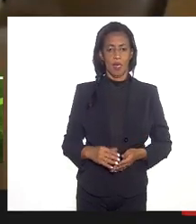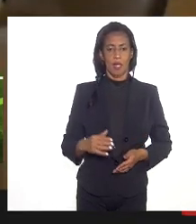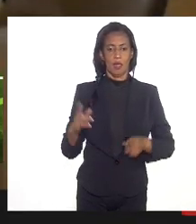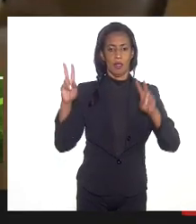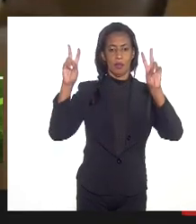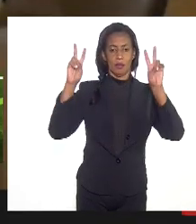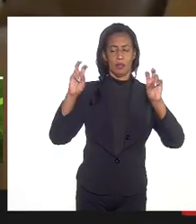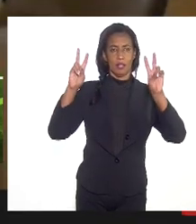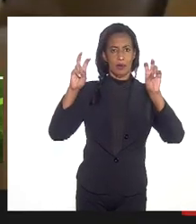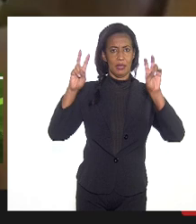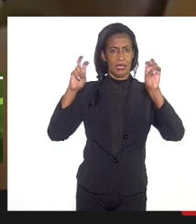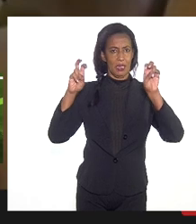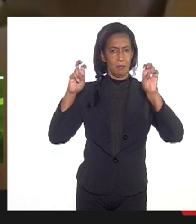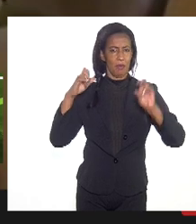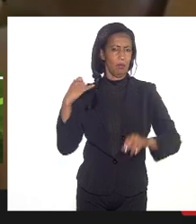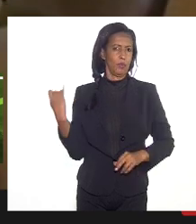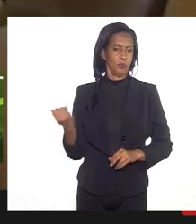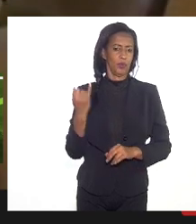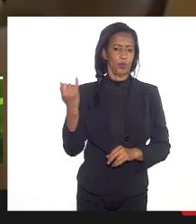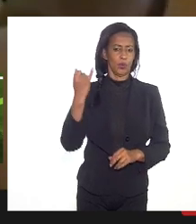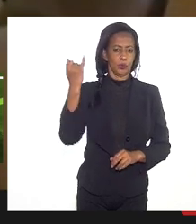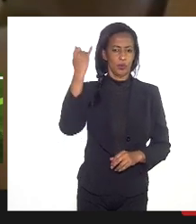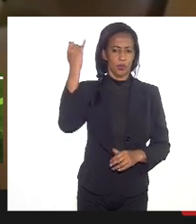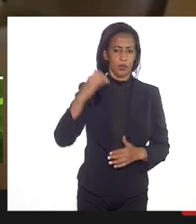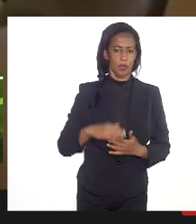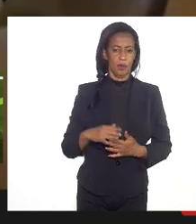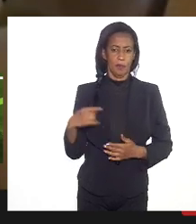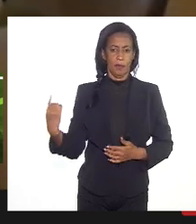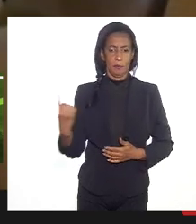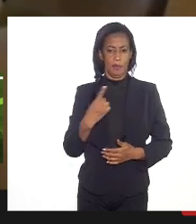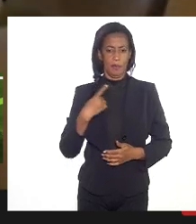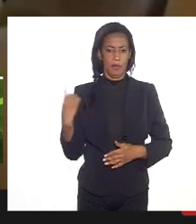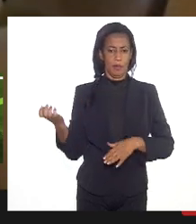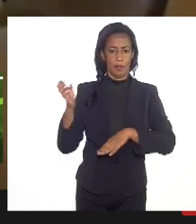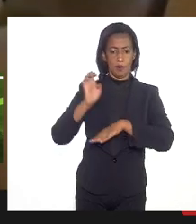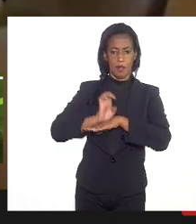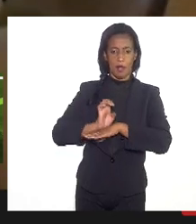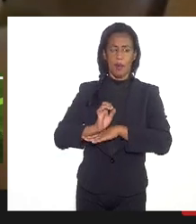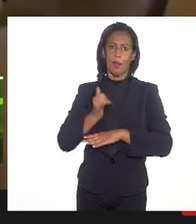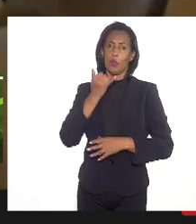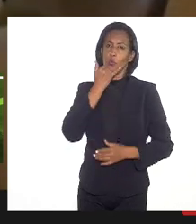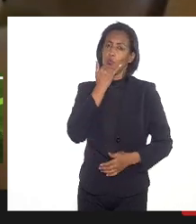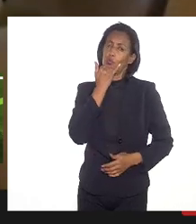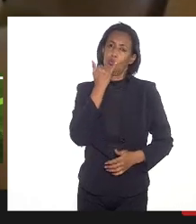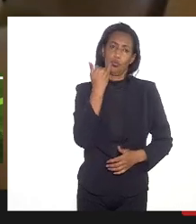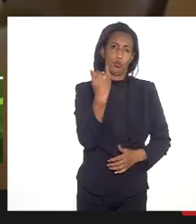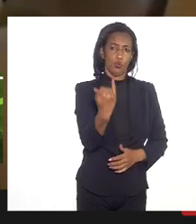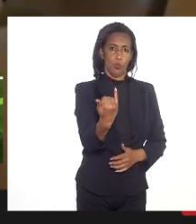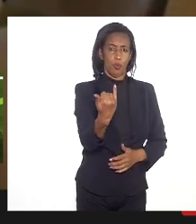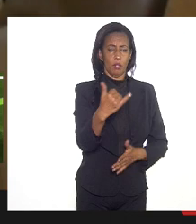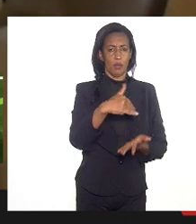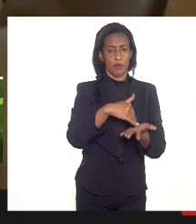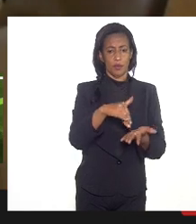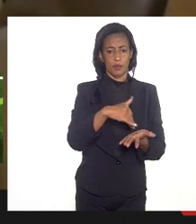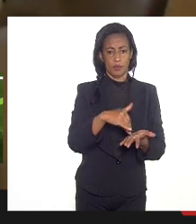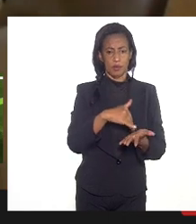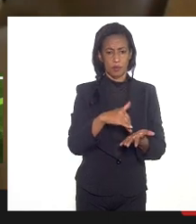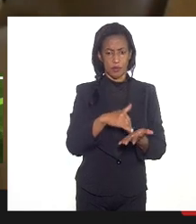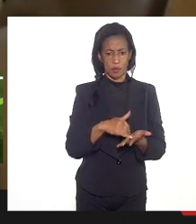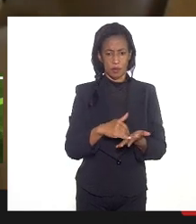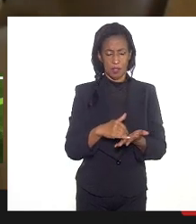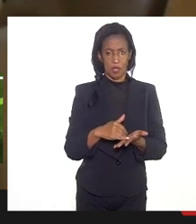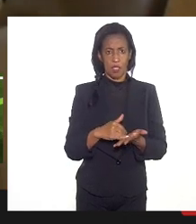tema extremamente importante e relevante para o nosso estado. Peço desculpas secretário Vinícius Parado